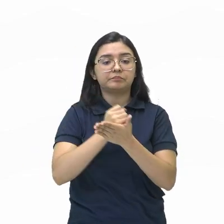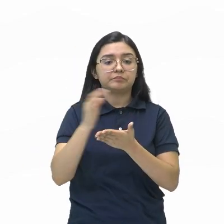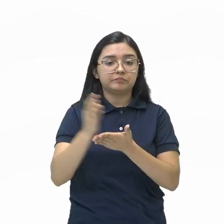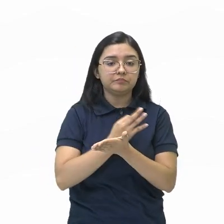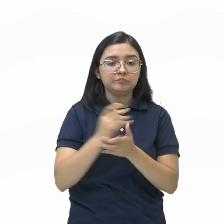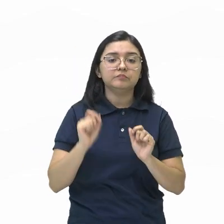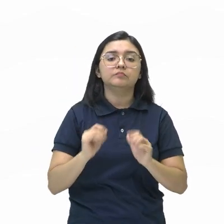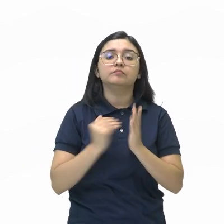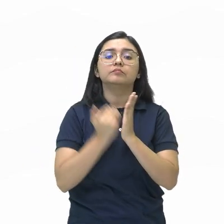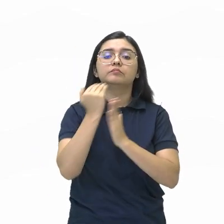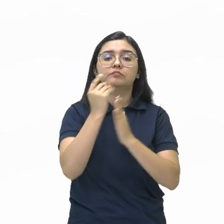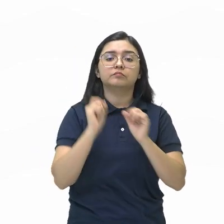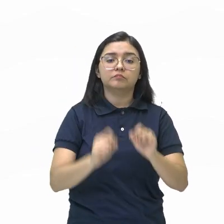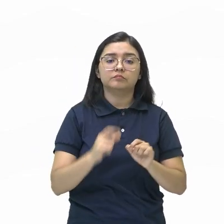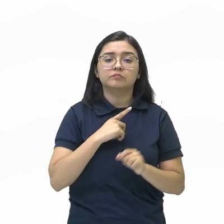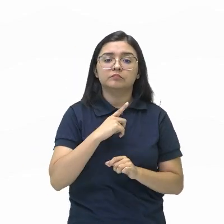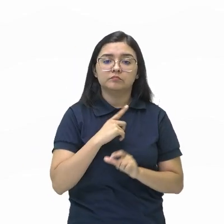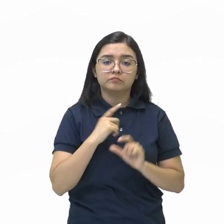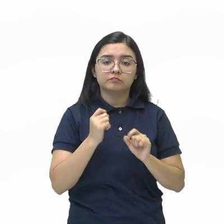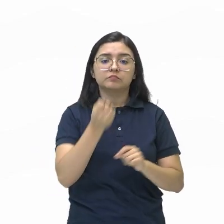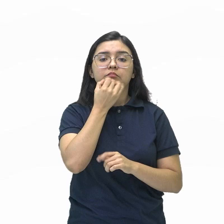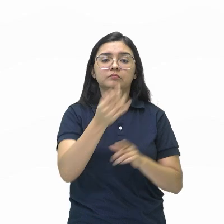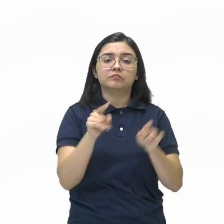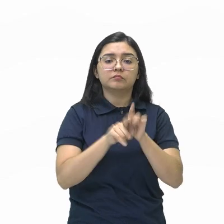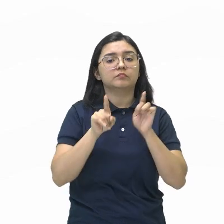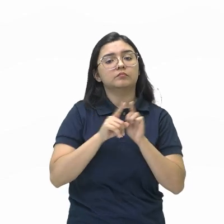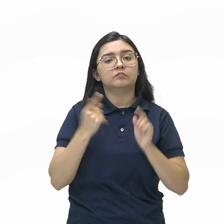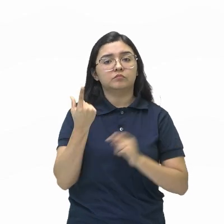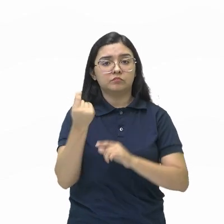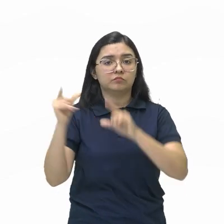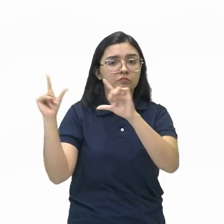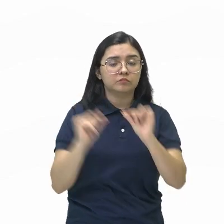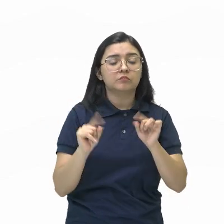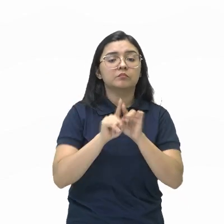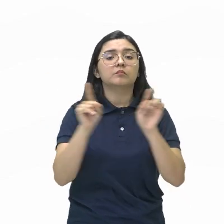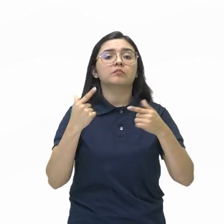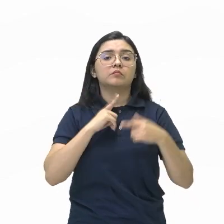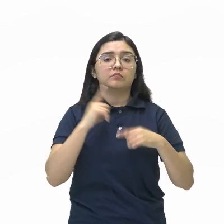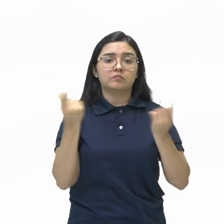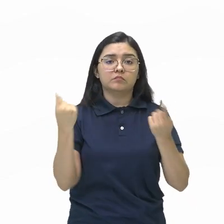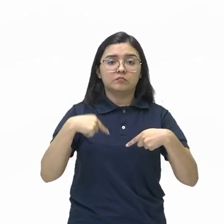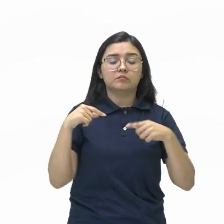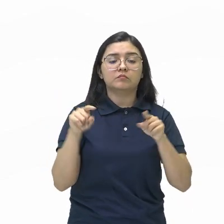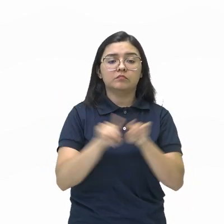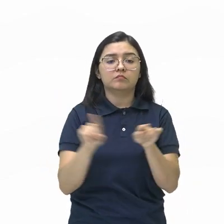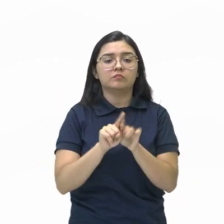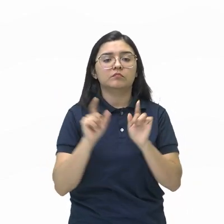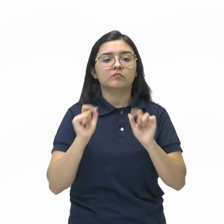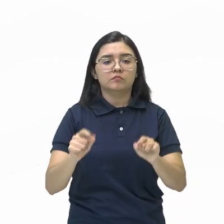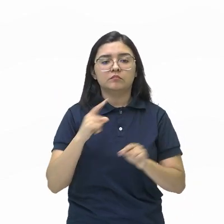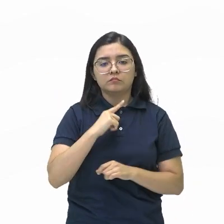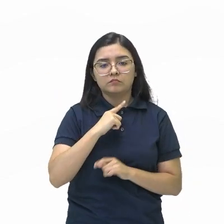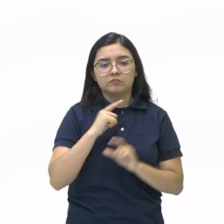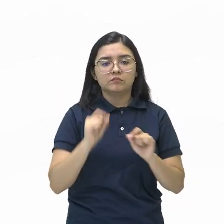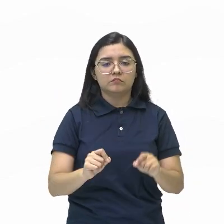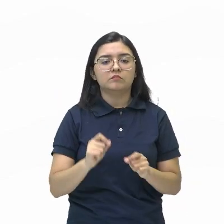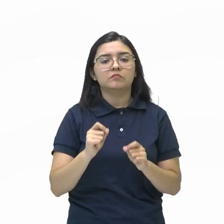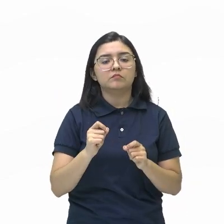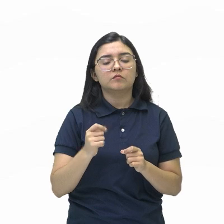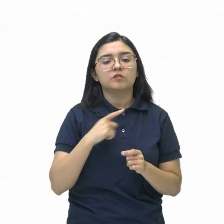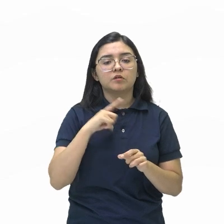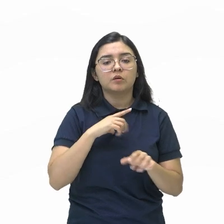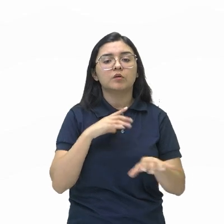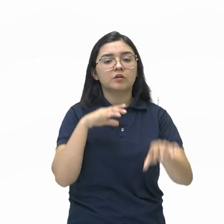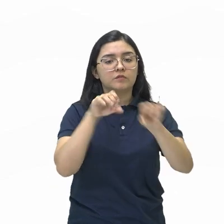aumenta o quê? A eficiência e reduz os custos, mas tem o desafio de requalificar a sua força de trabalho